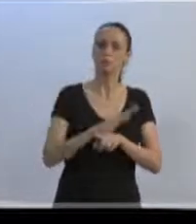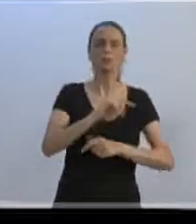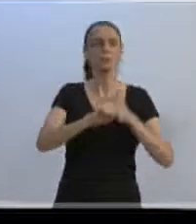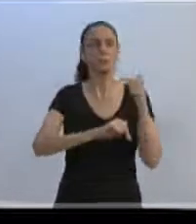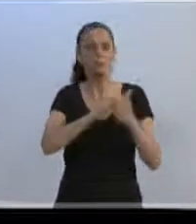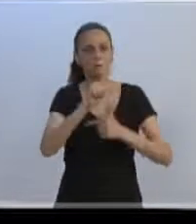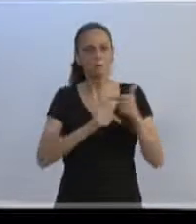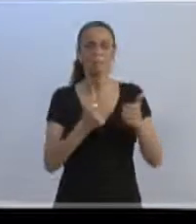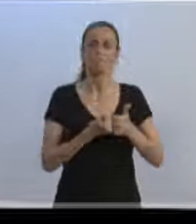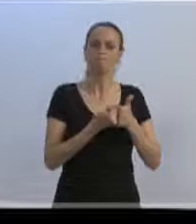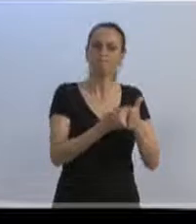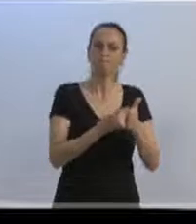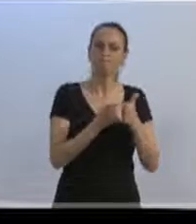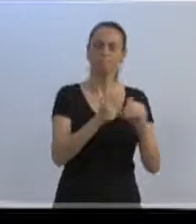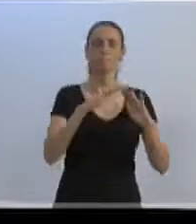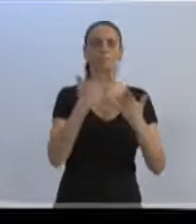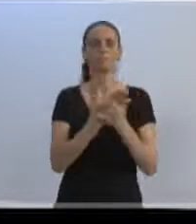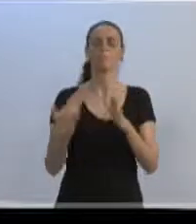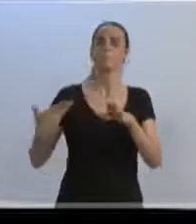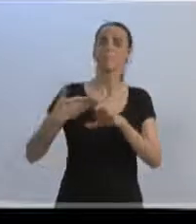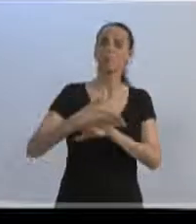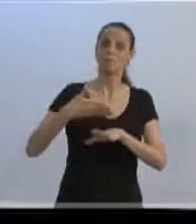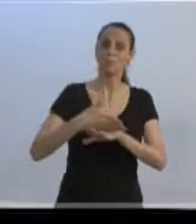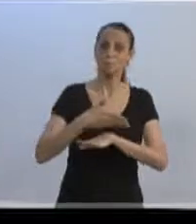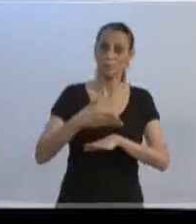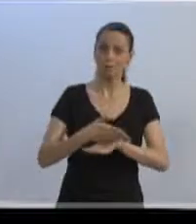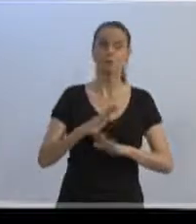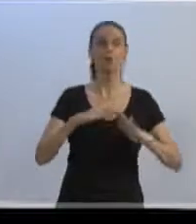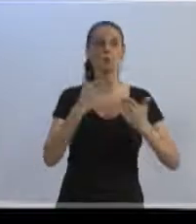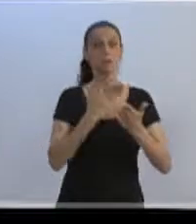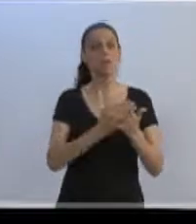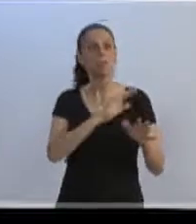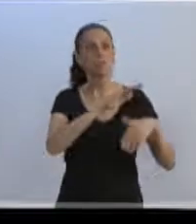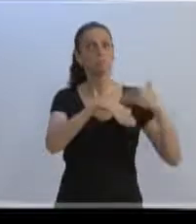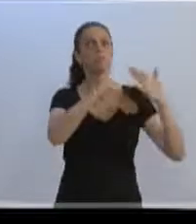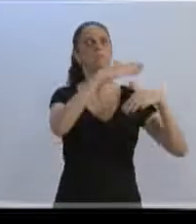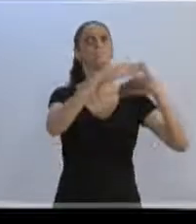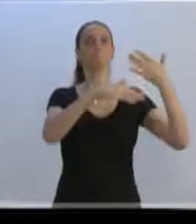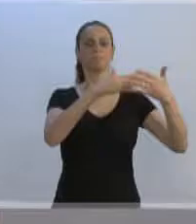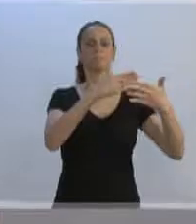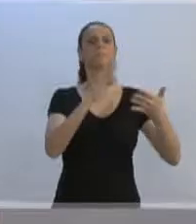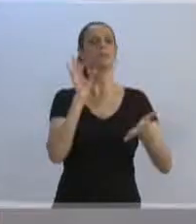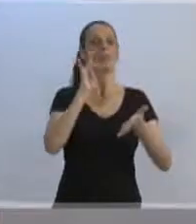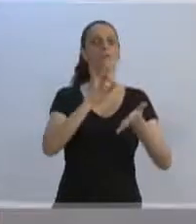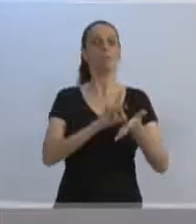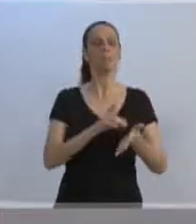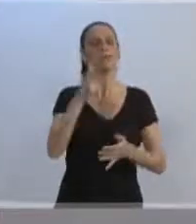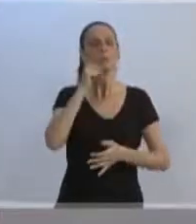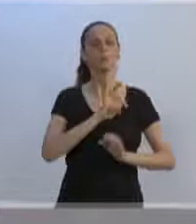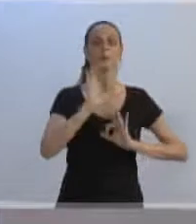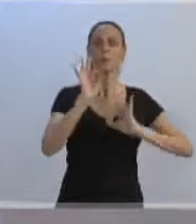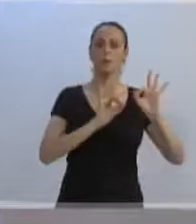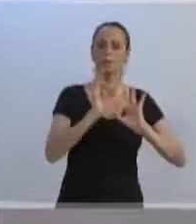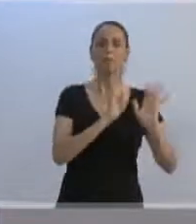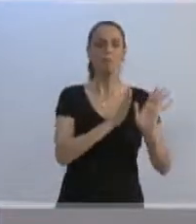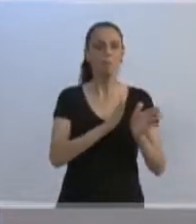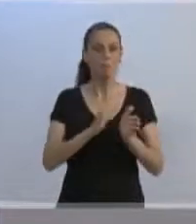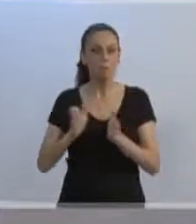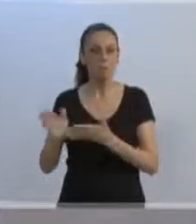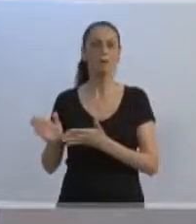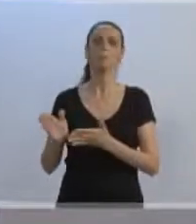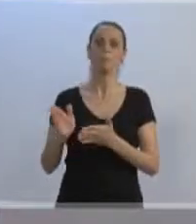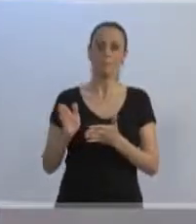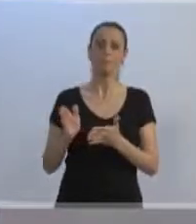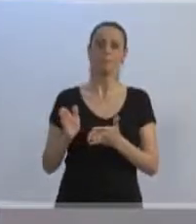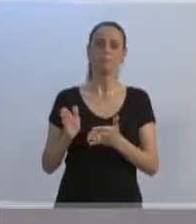contribuindo e participando pra quê escola crescesse e de uma forma ordenada de uma forma que veio